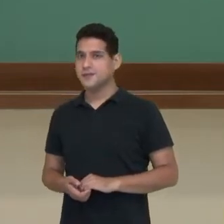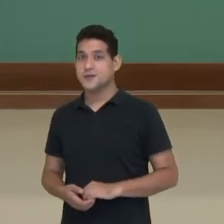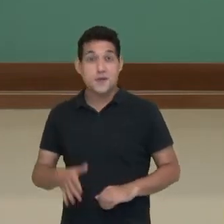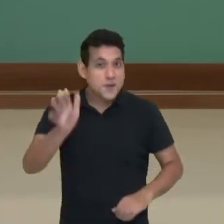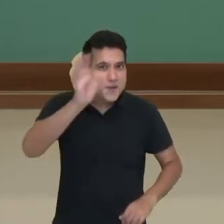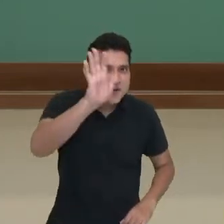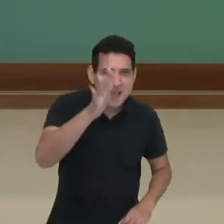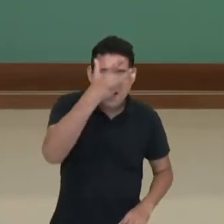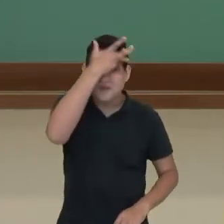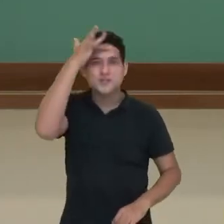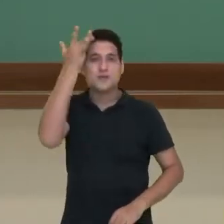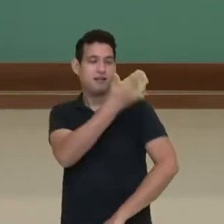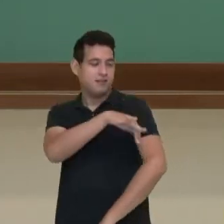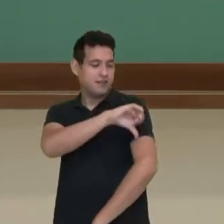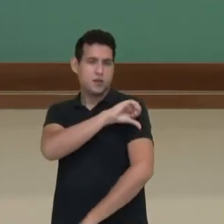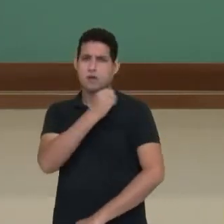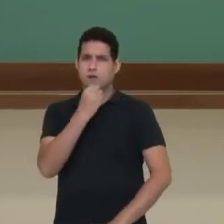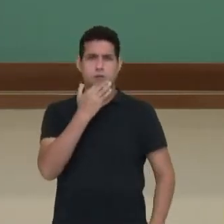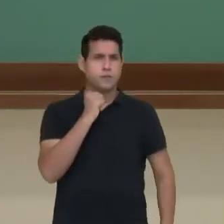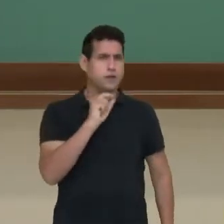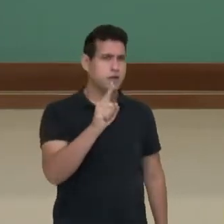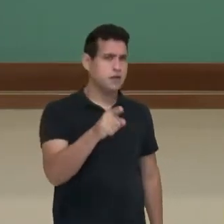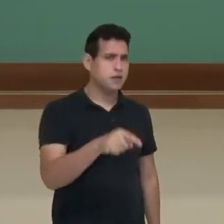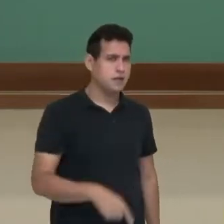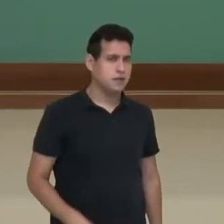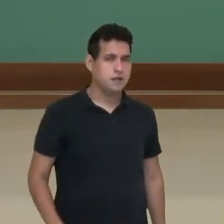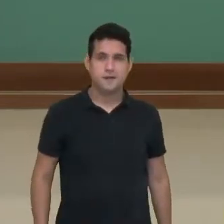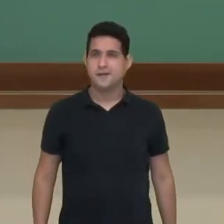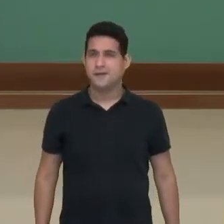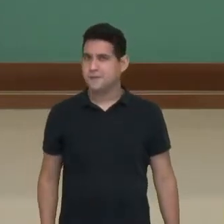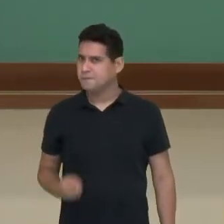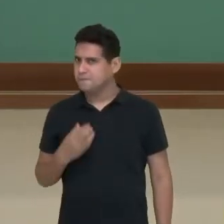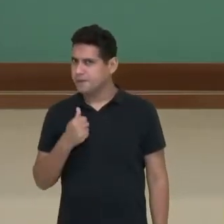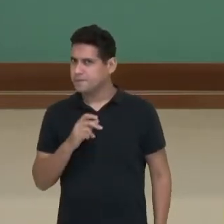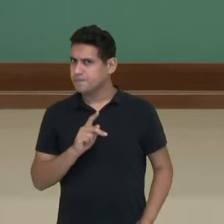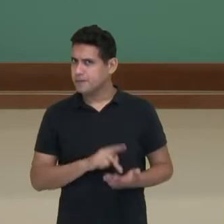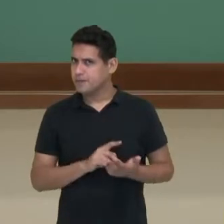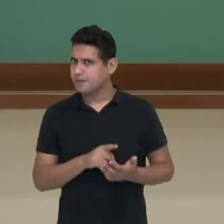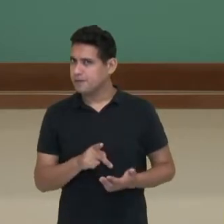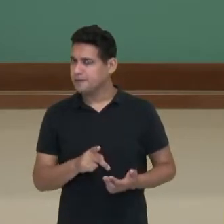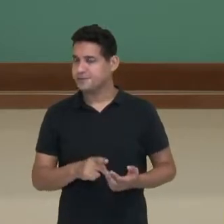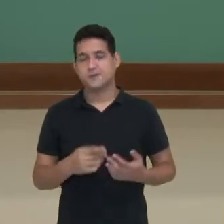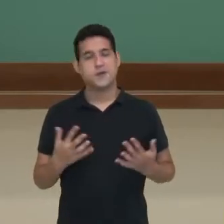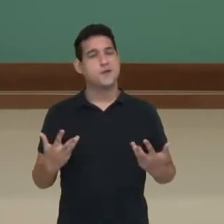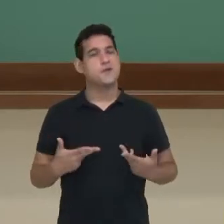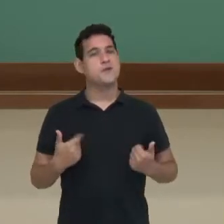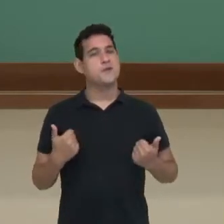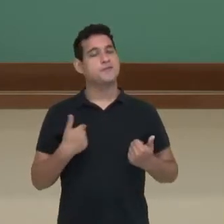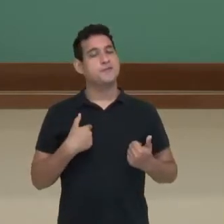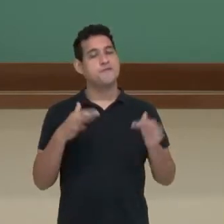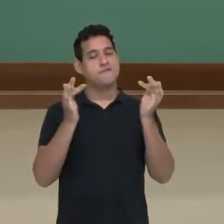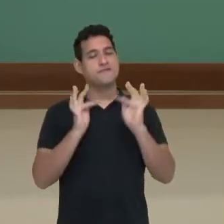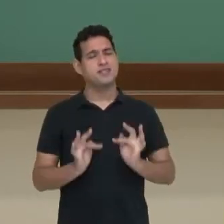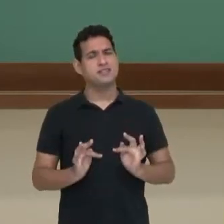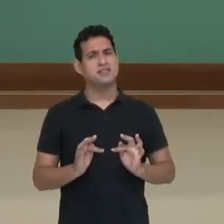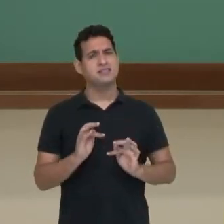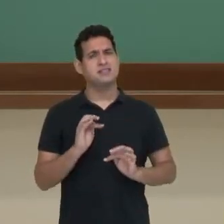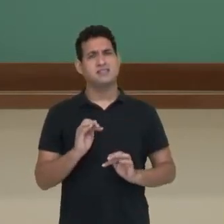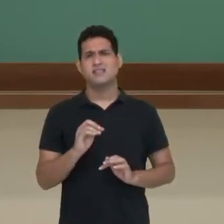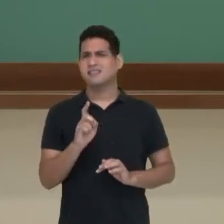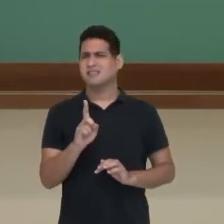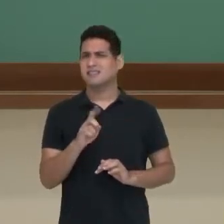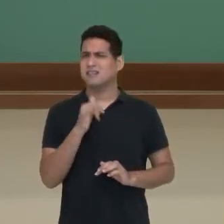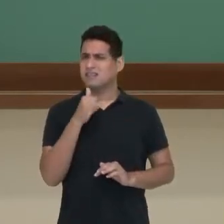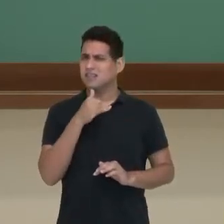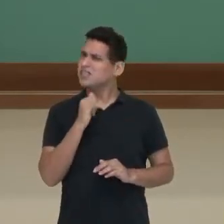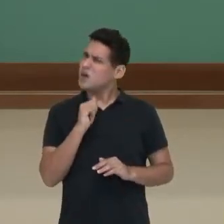Olá, pessoas do nono ano, tudo bem com vocês? Estão bem? Ótimo, fico muito feliz. Se não está, coloca um sorriso